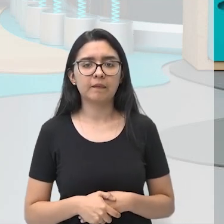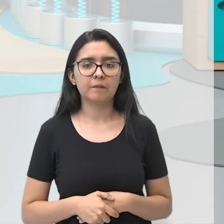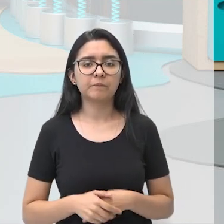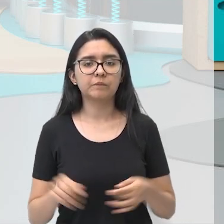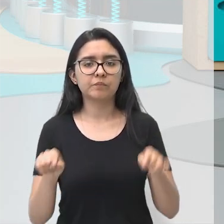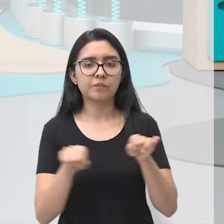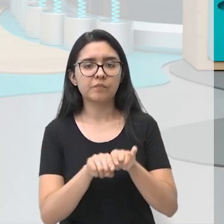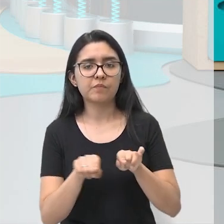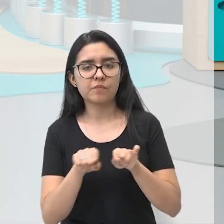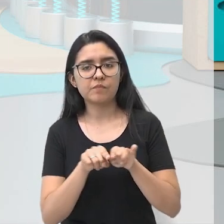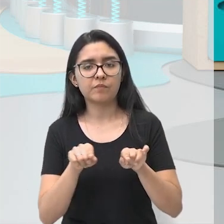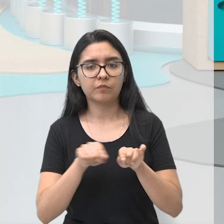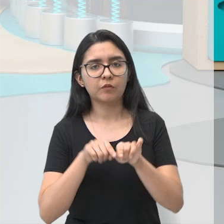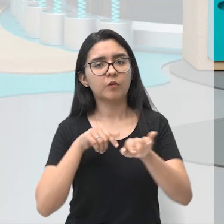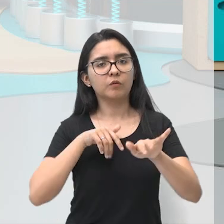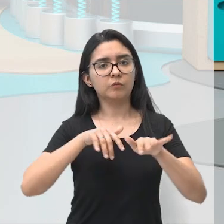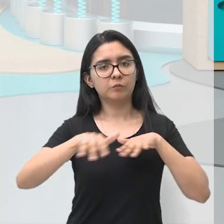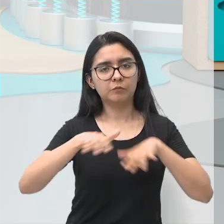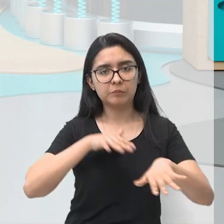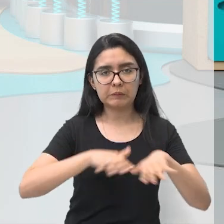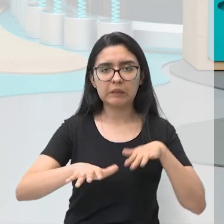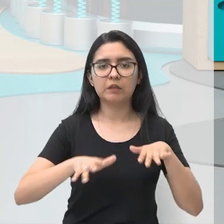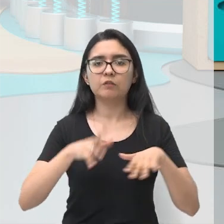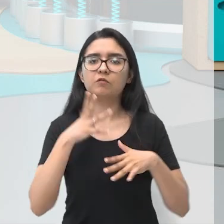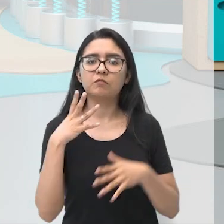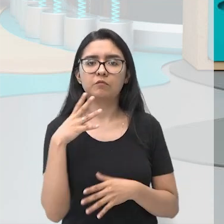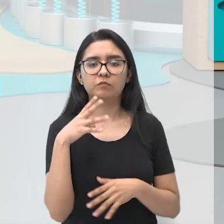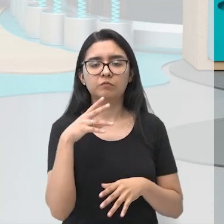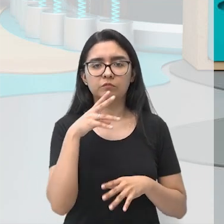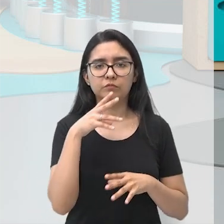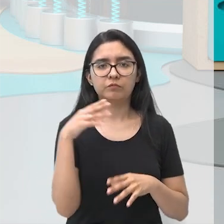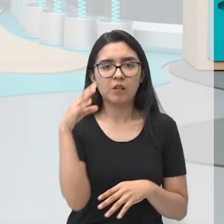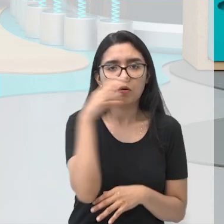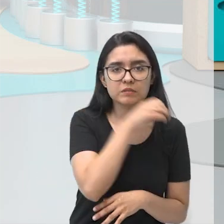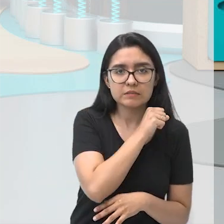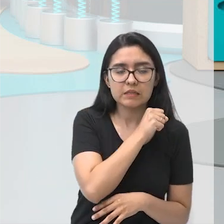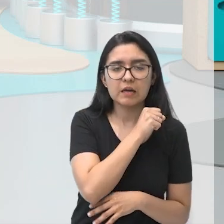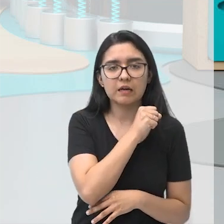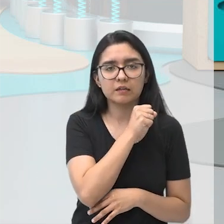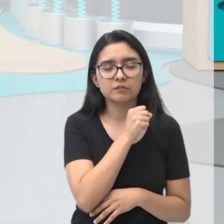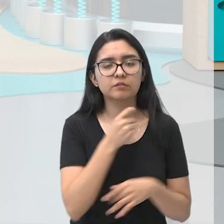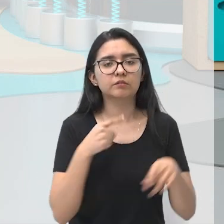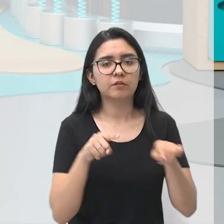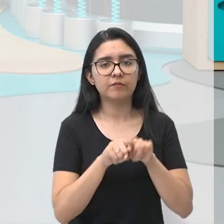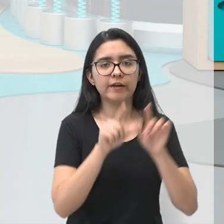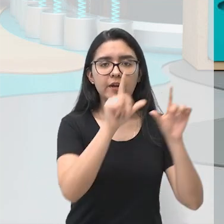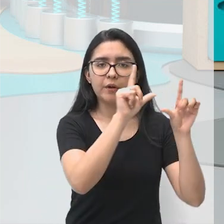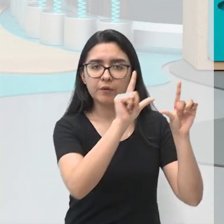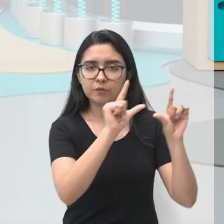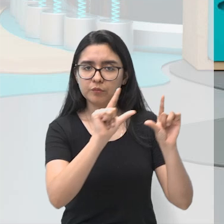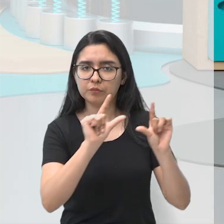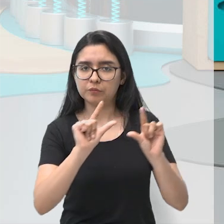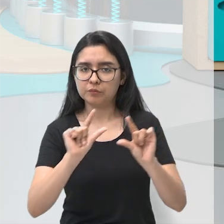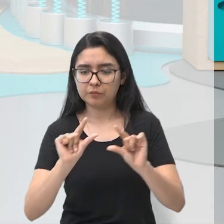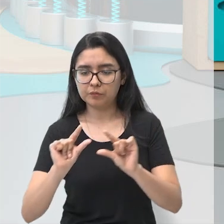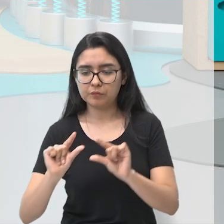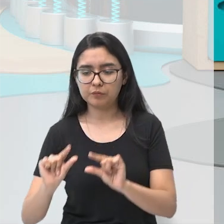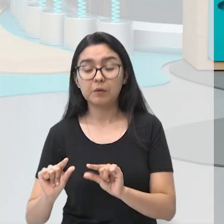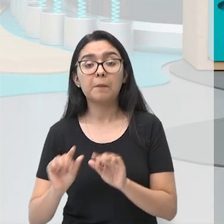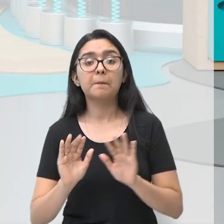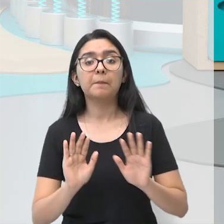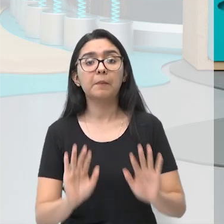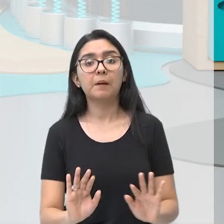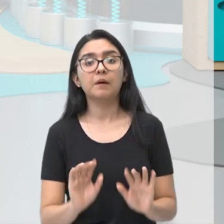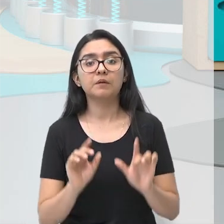mesmo ritmo que você estava no começo. Então, você vai cansar, você vai ter ali uma diminuição no ritmo e tudo mais,